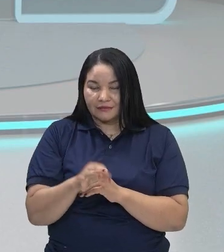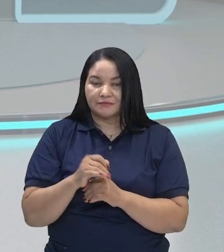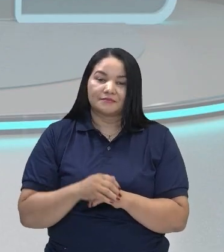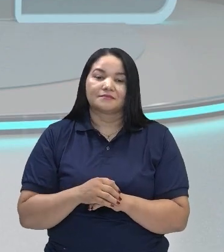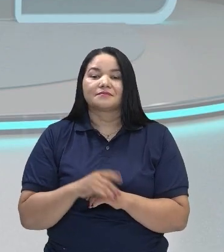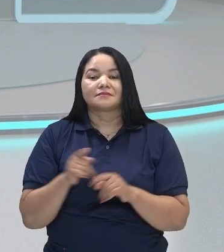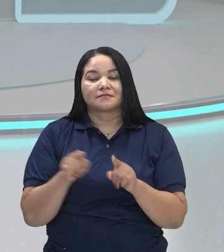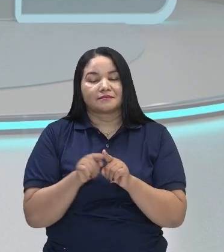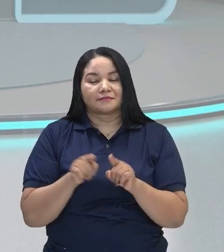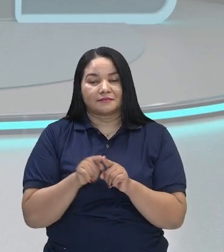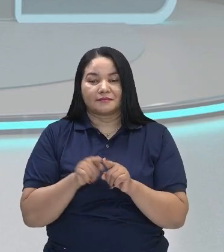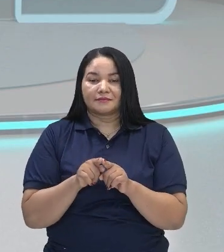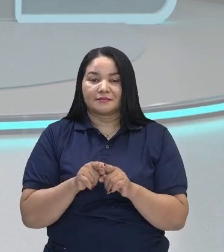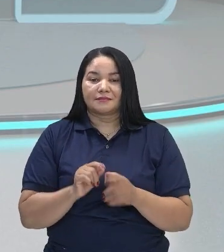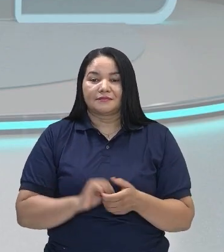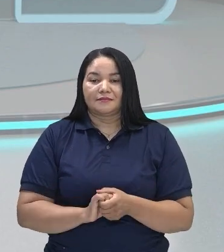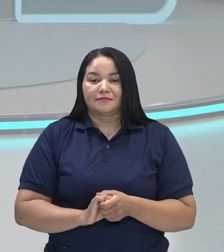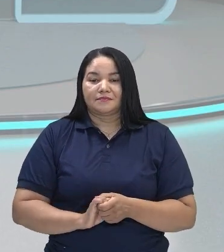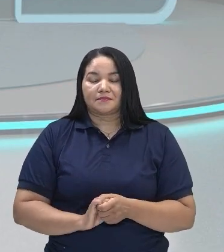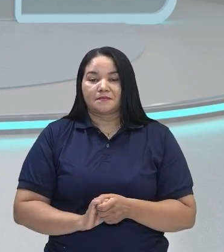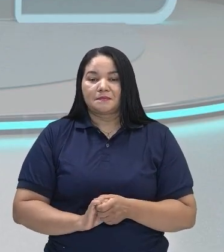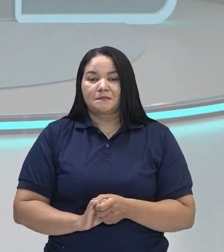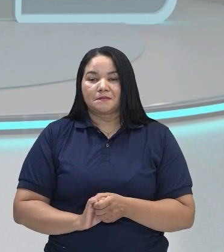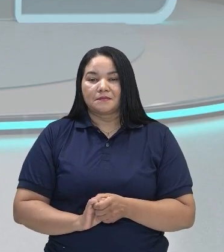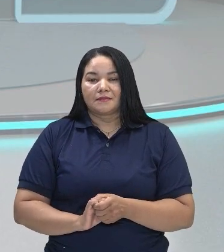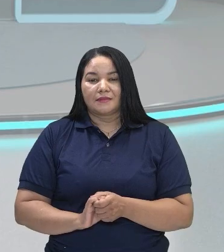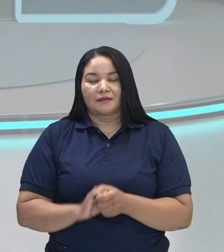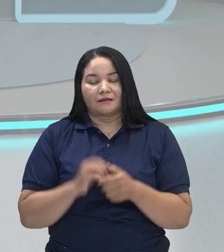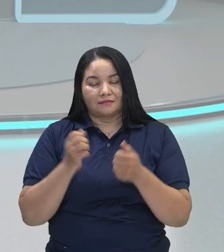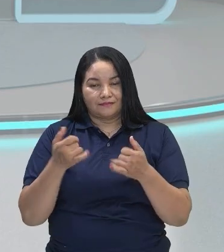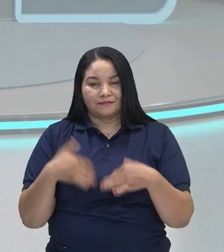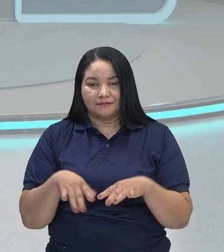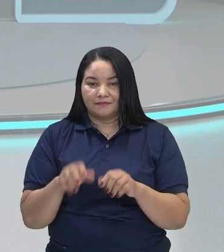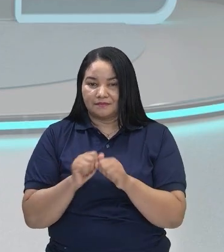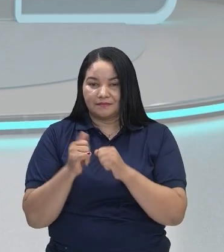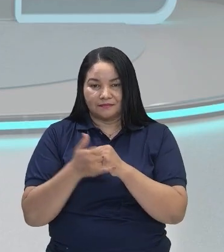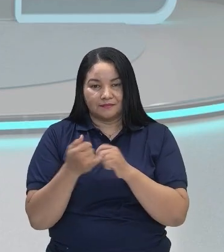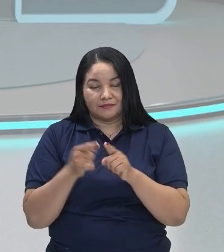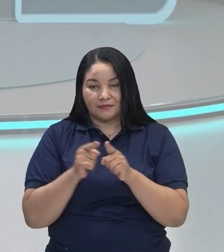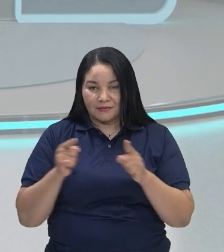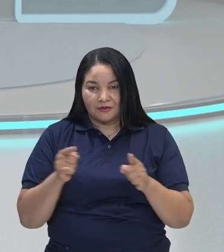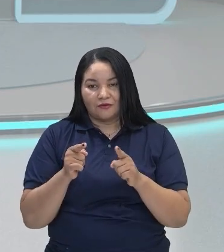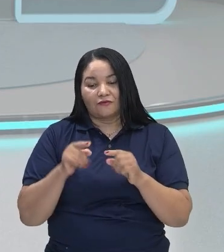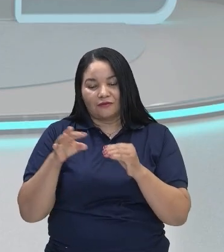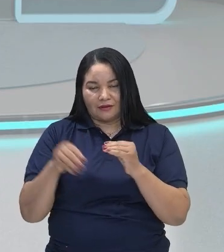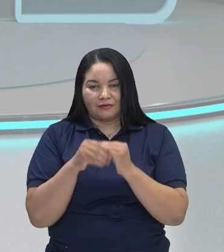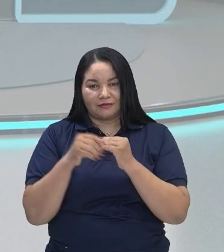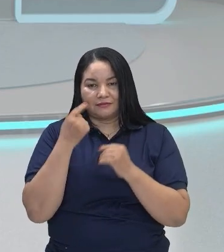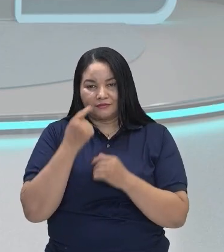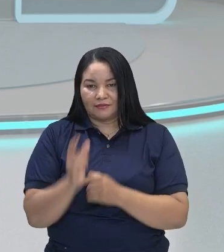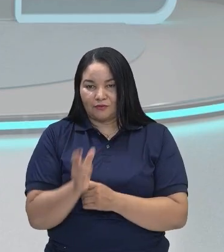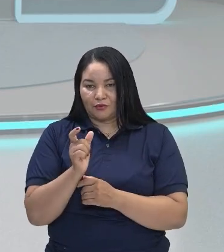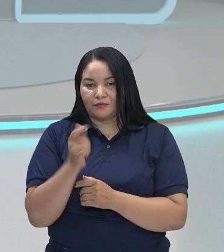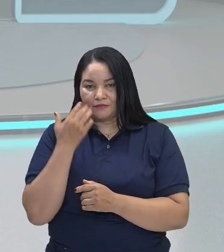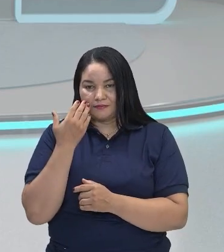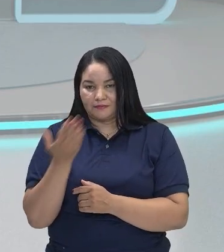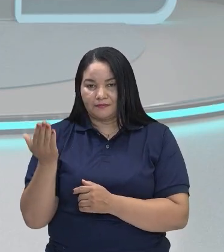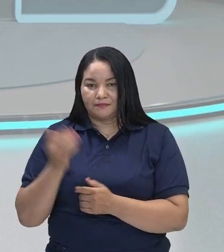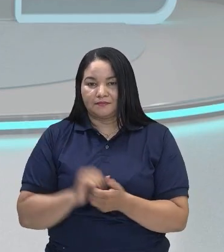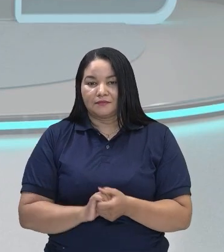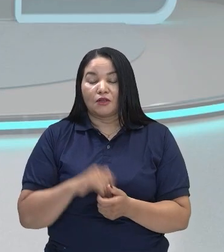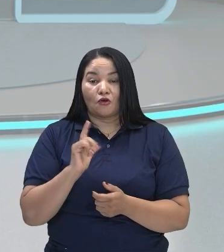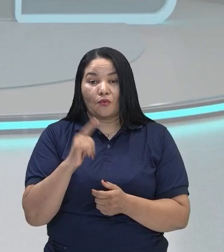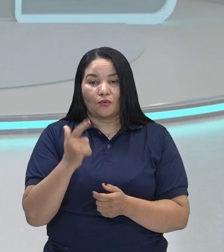também de superlativo, só que por se tratar de um adjetivo longo, eu vou acrescentar the most, ok? Outro exemplo. Nós